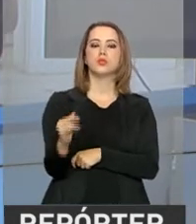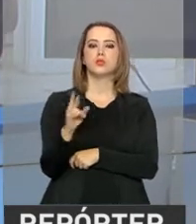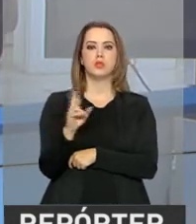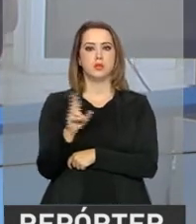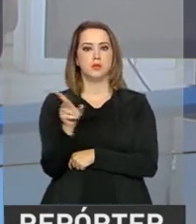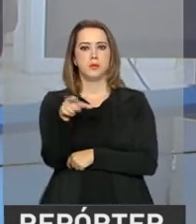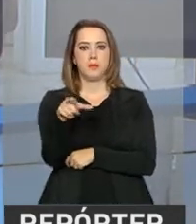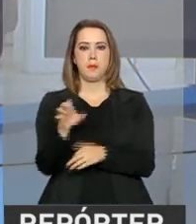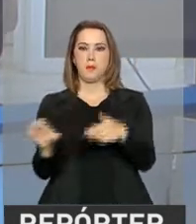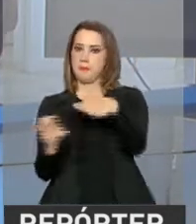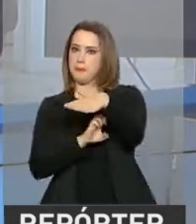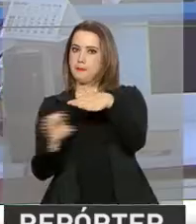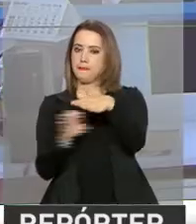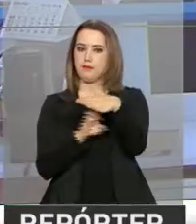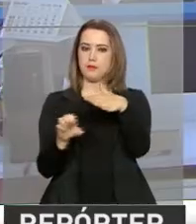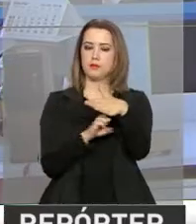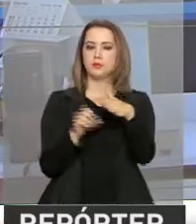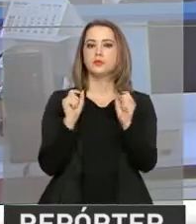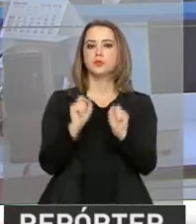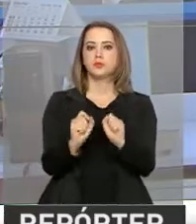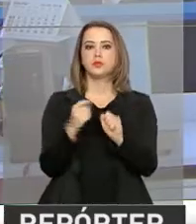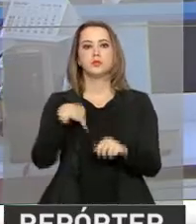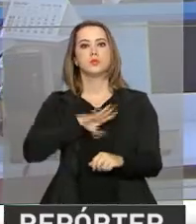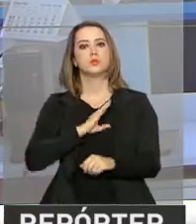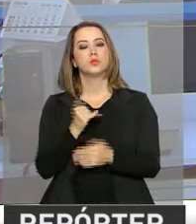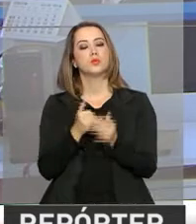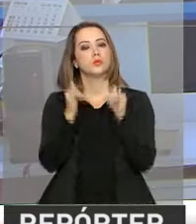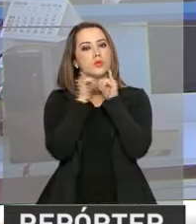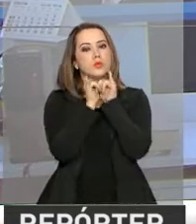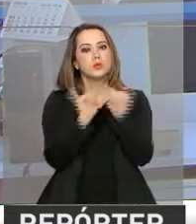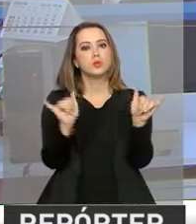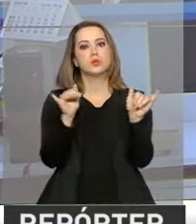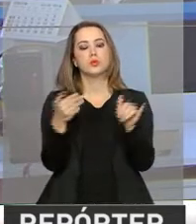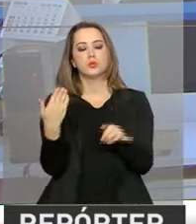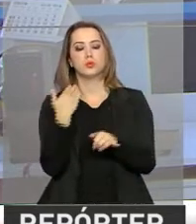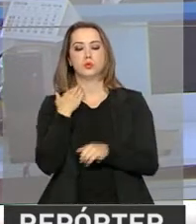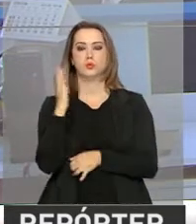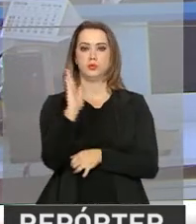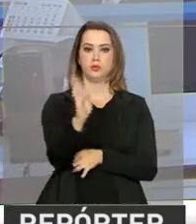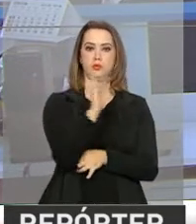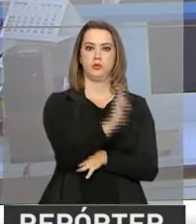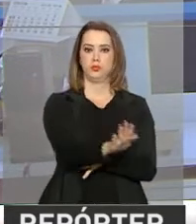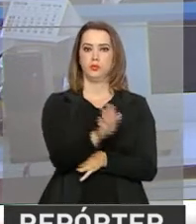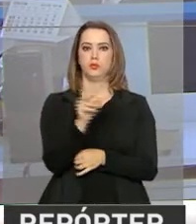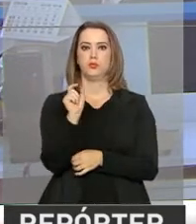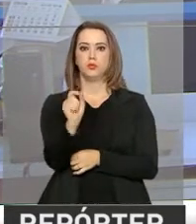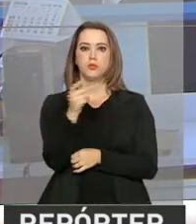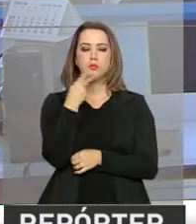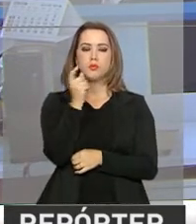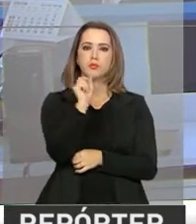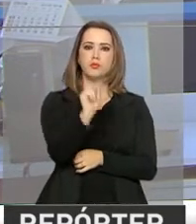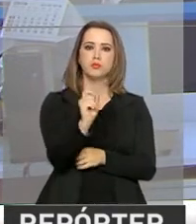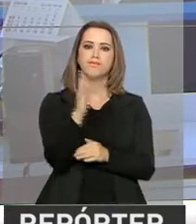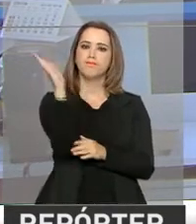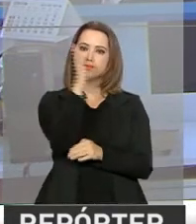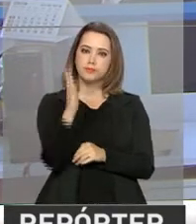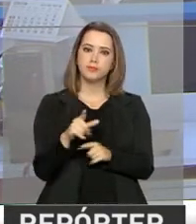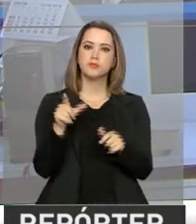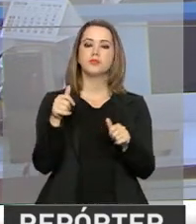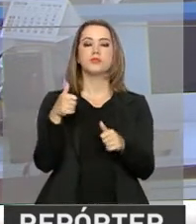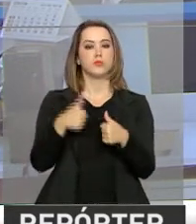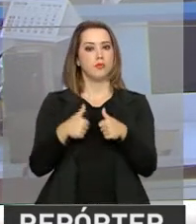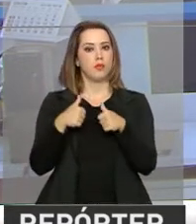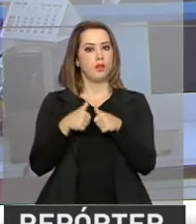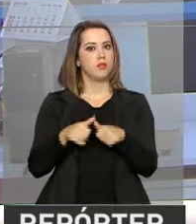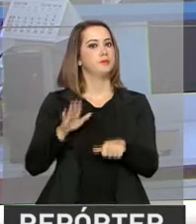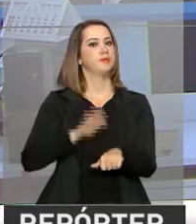cadeia do agronegócio. Durante o anúncio, o presidente do Banco do Brasil, Paulo Caffarelli, afirmou que o Brasil está entre